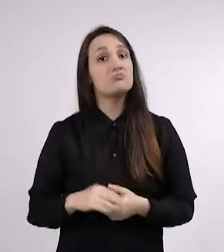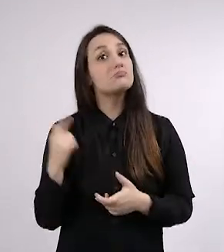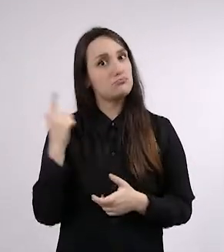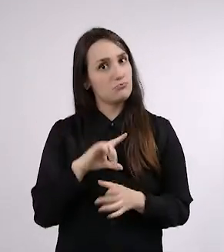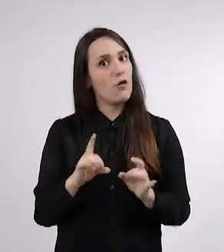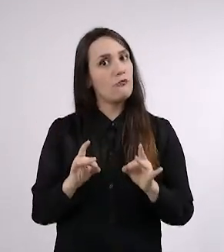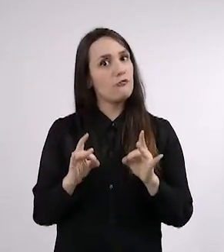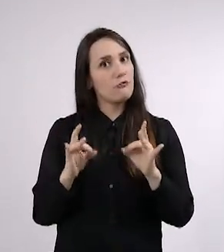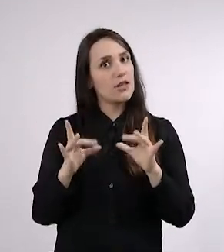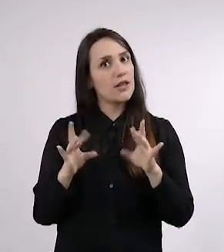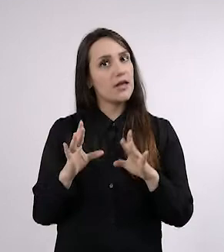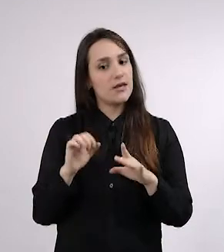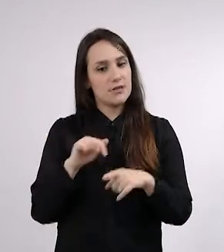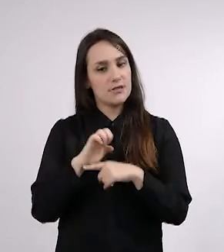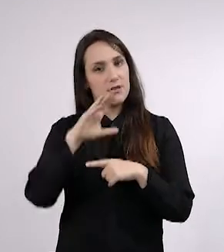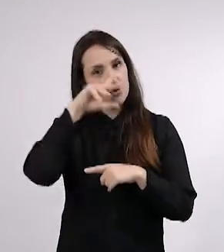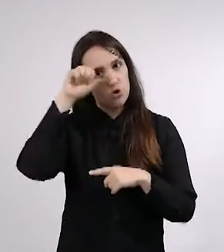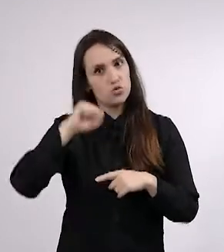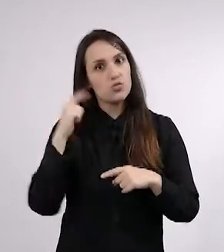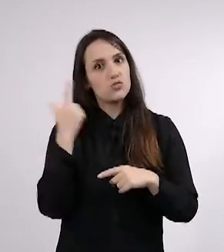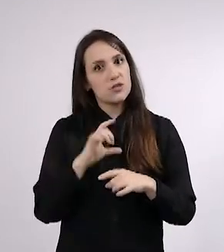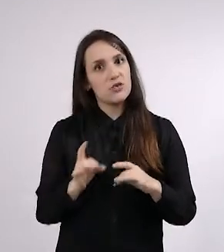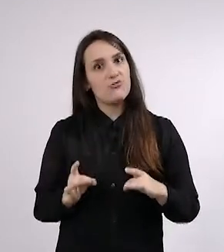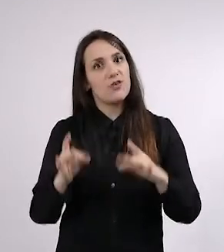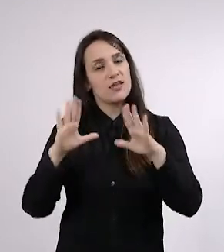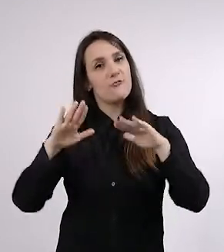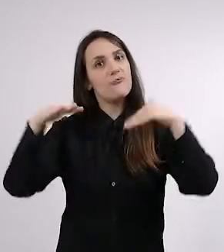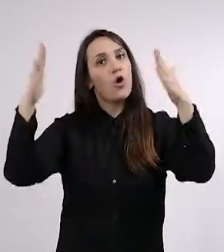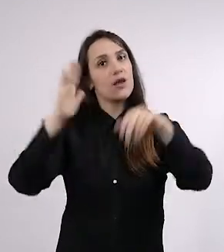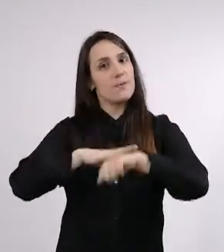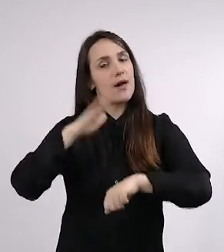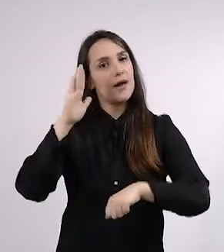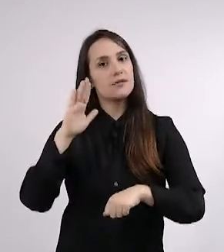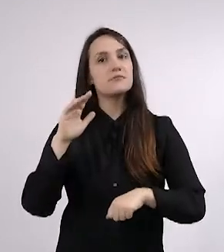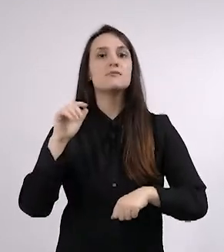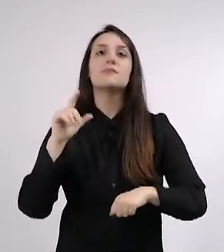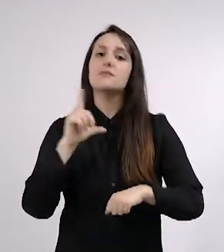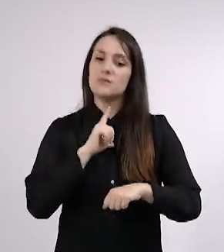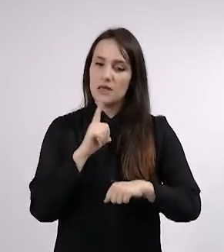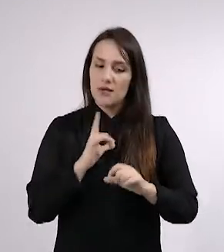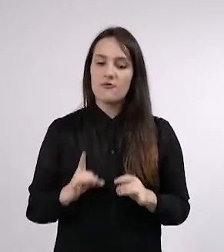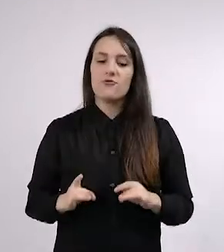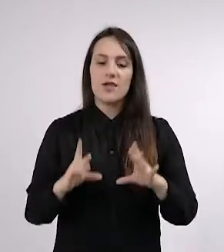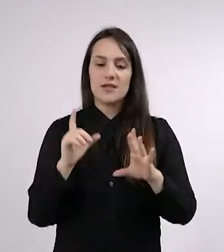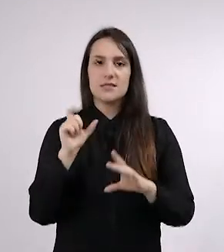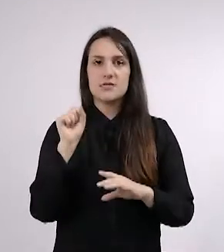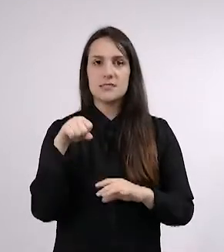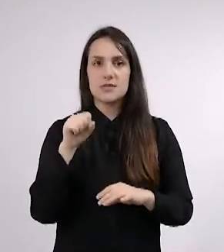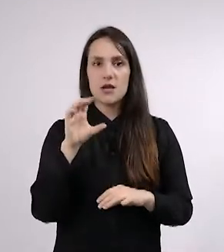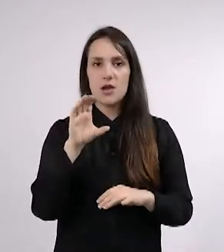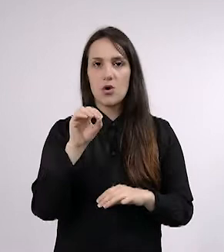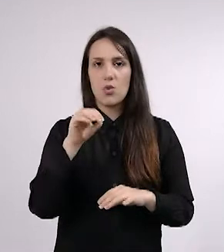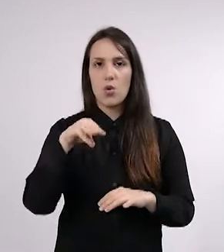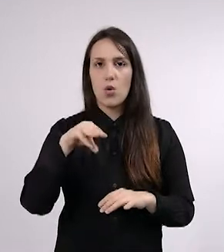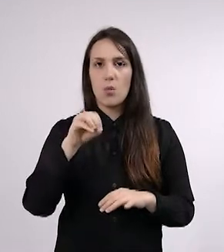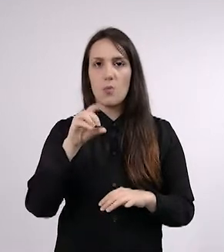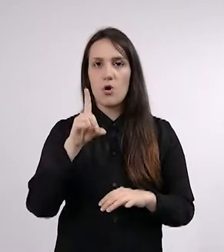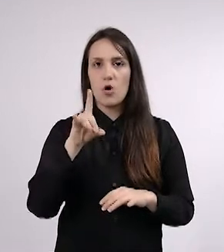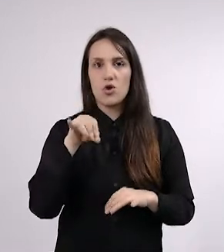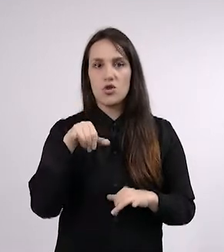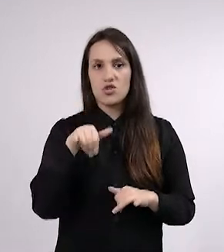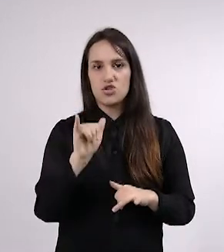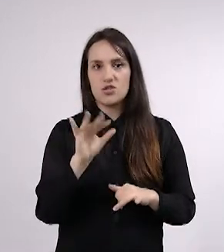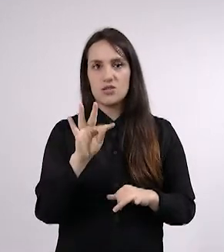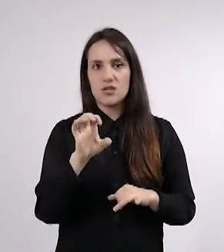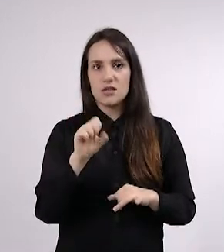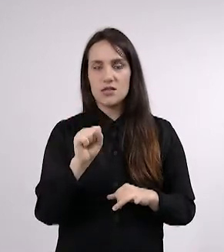exportações. O Mato Grosso do Sul é um produtor de commodities, né? A sua agroindústria é muito forte, e aí destacando